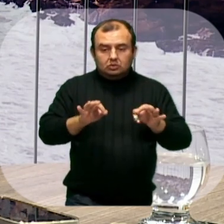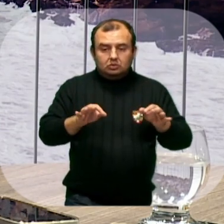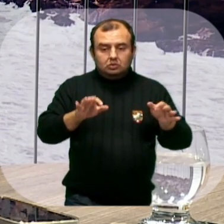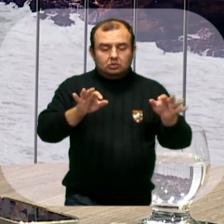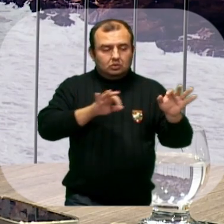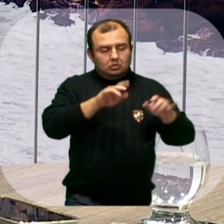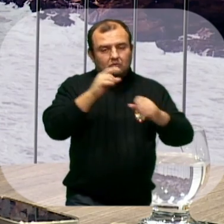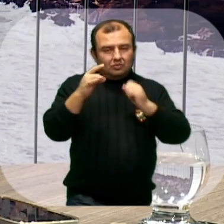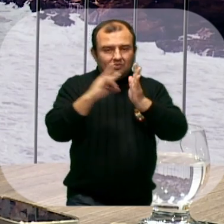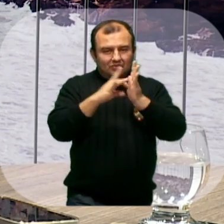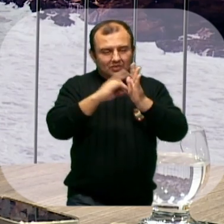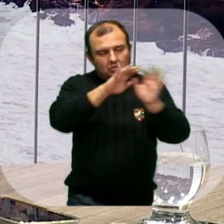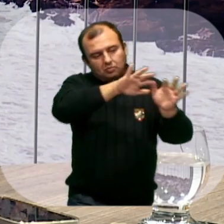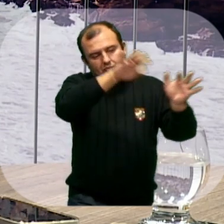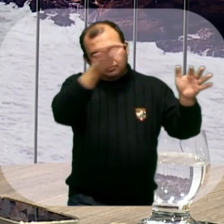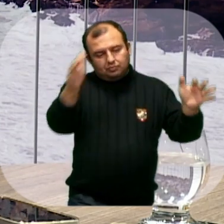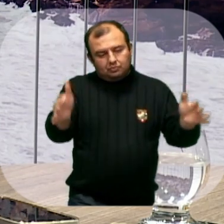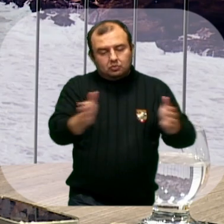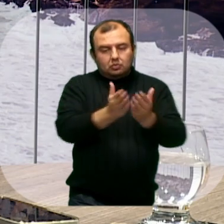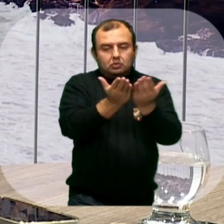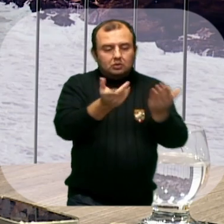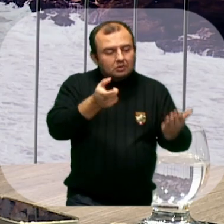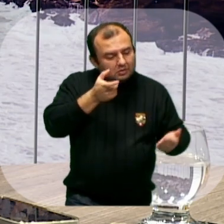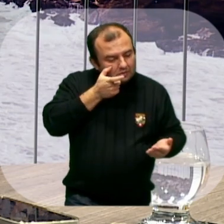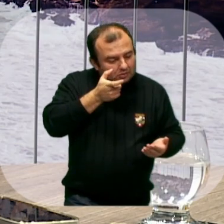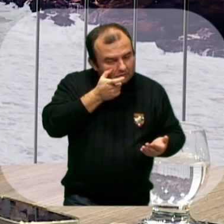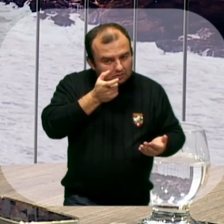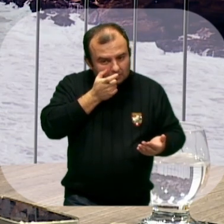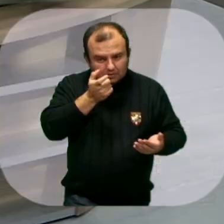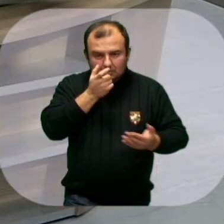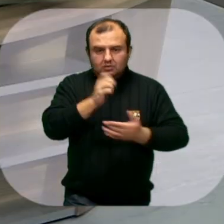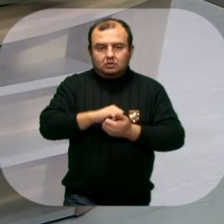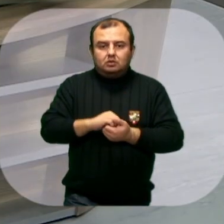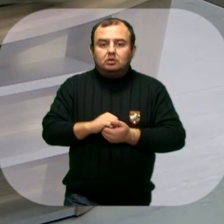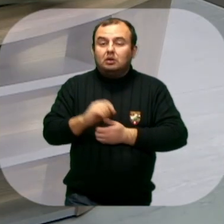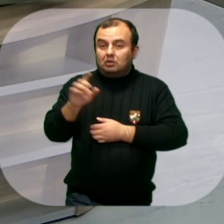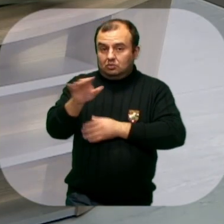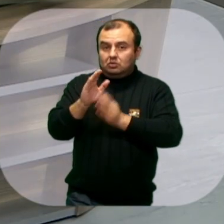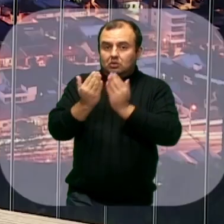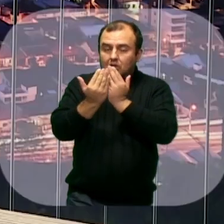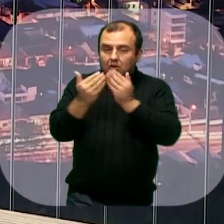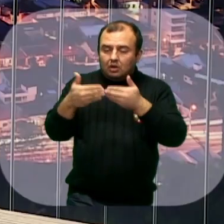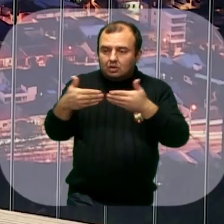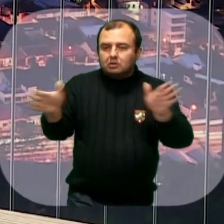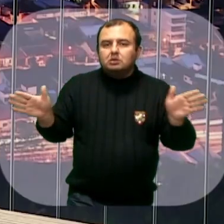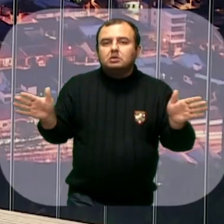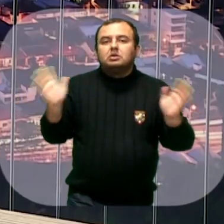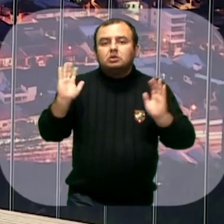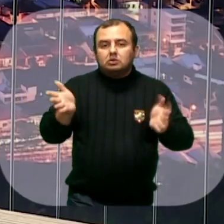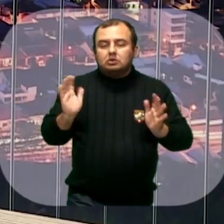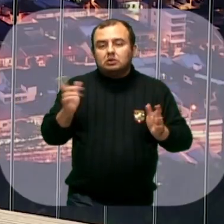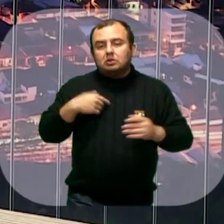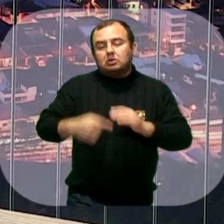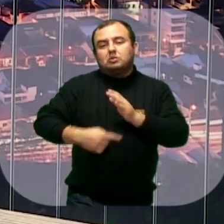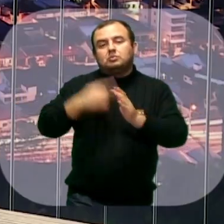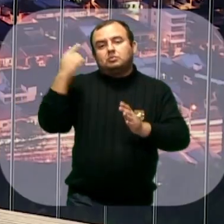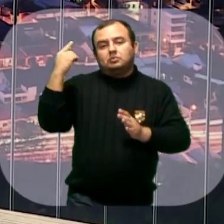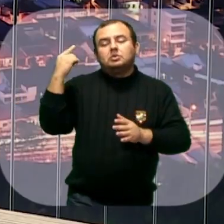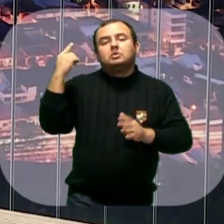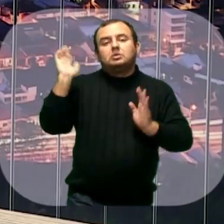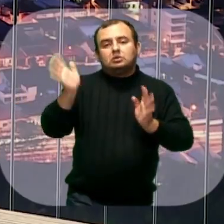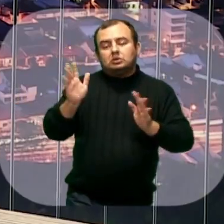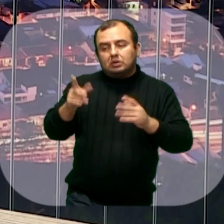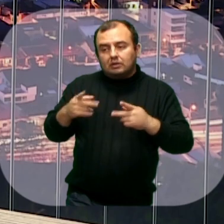vidro para colocar em apreciação da comunidade. Quando inaugurar esse espaço novo, eu sou a primeira a estar